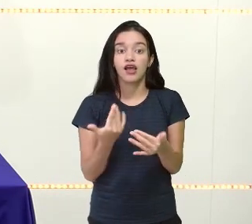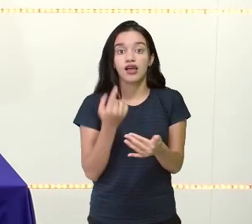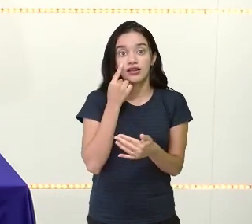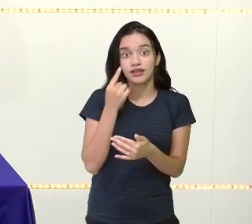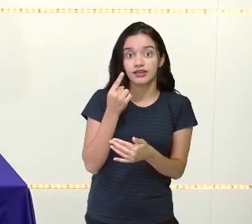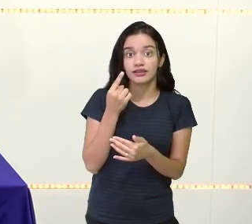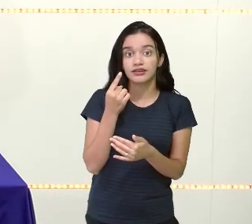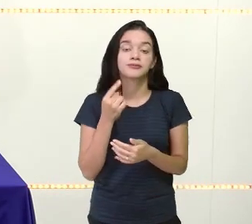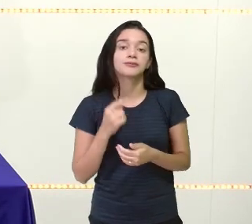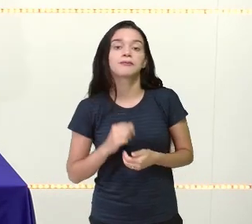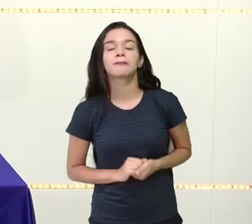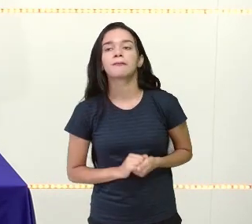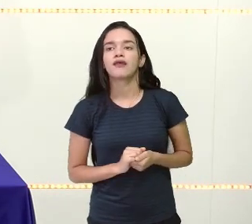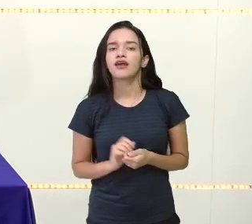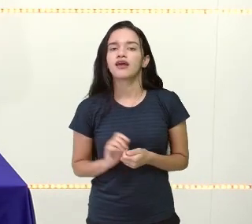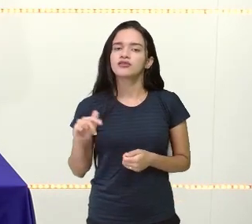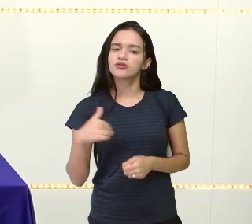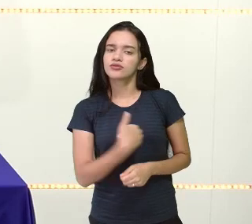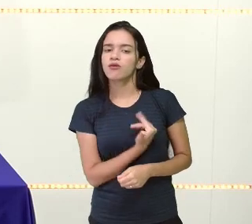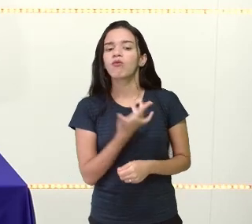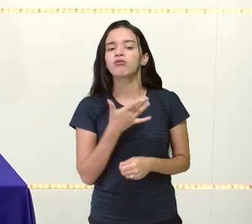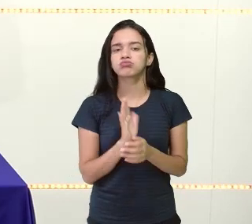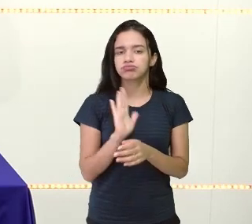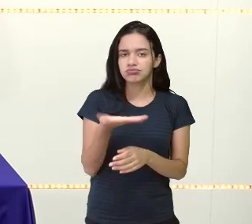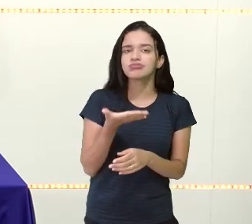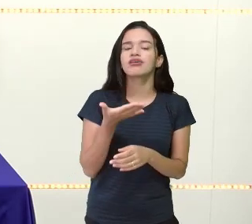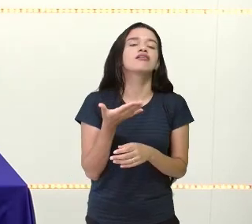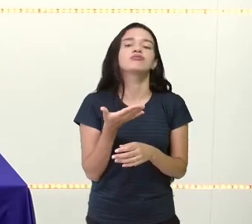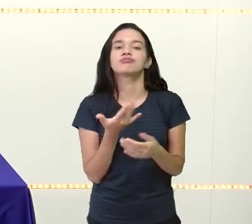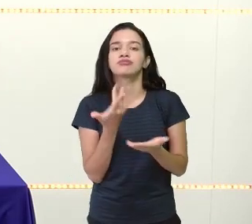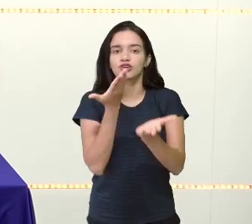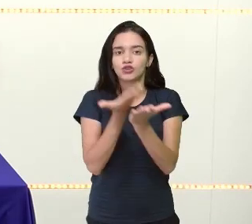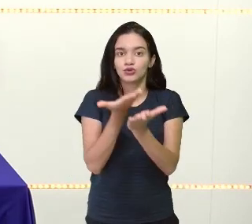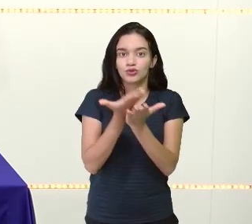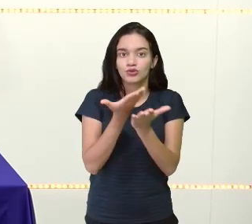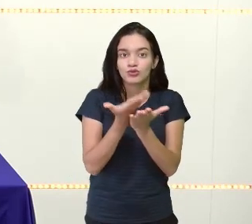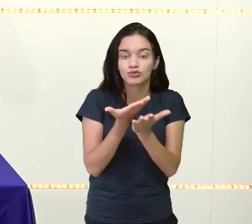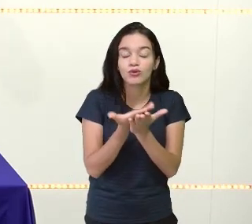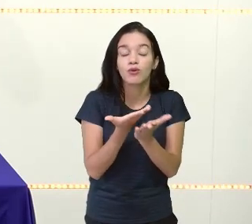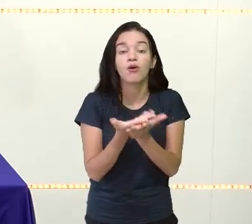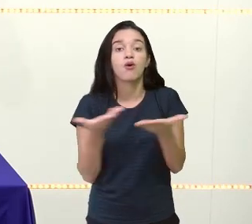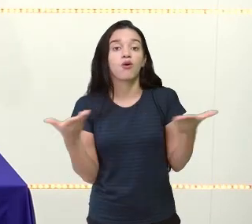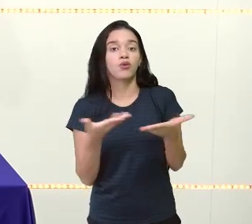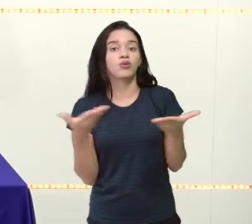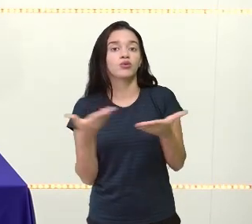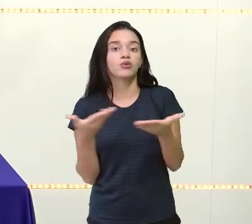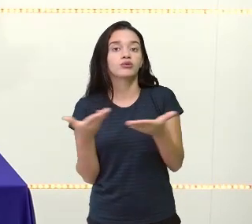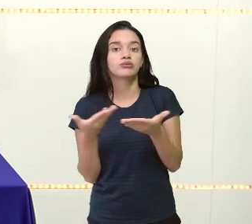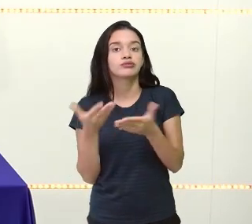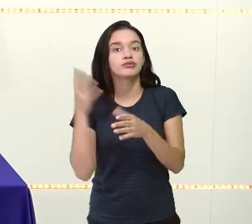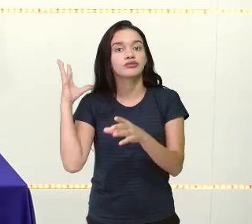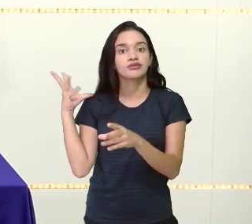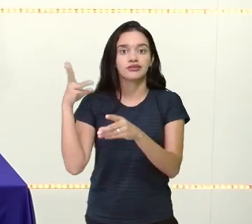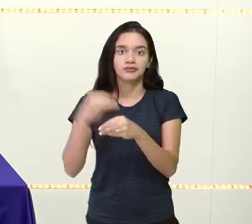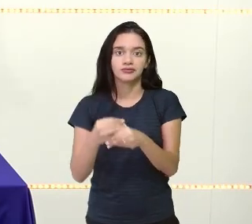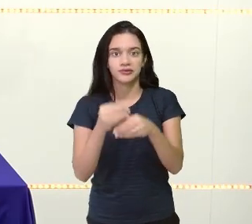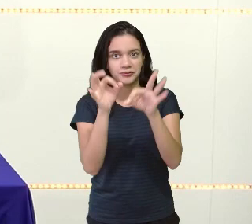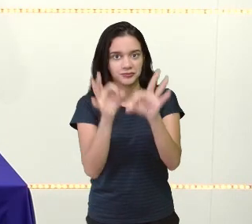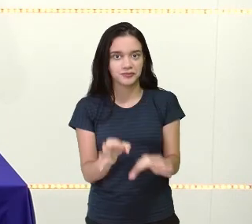essas grandezas? A gente já trabalhou, né, várias grandezas dessa e hoje a gente vai fazer uma revisão